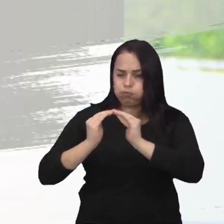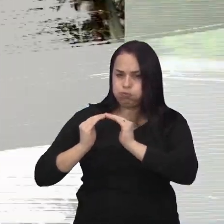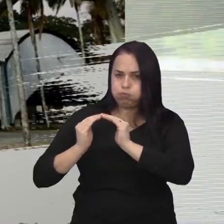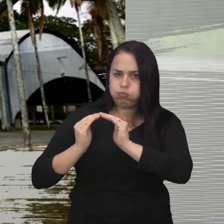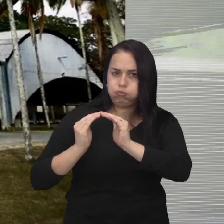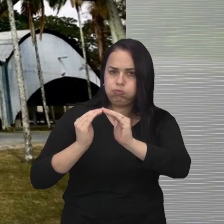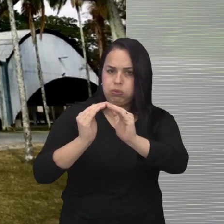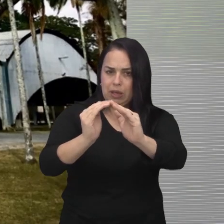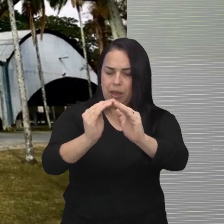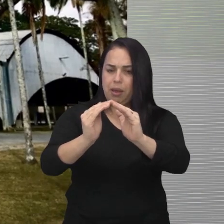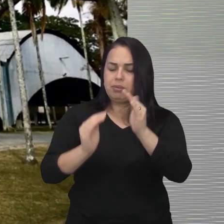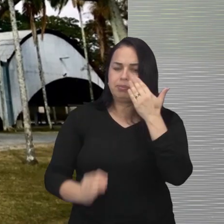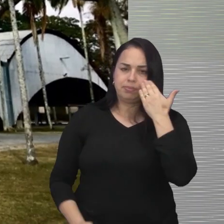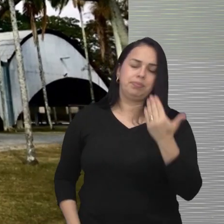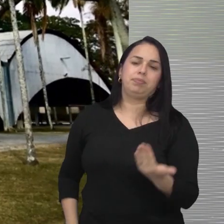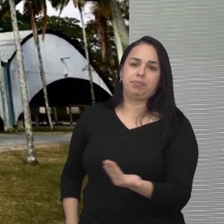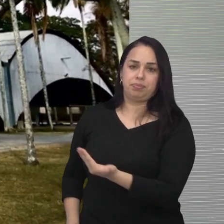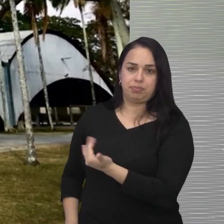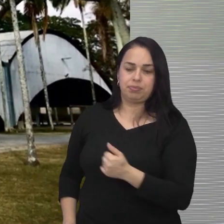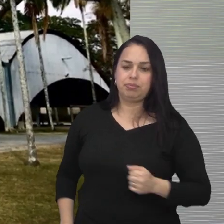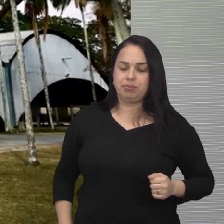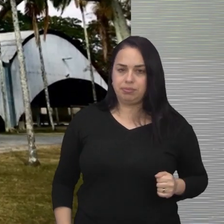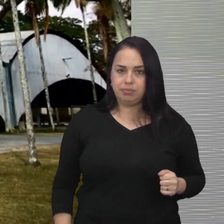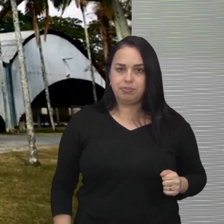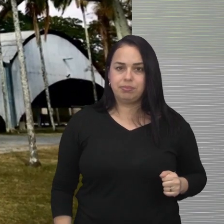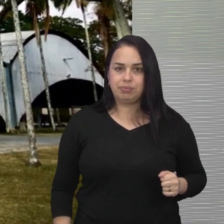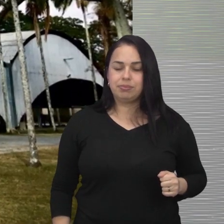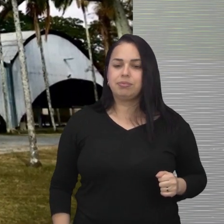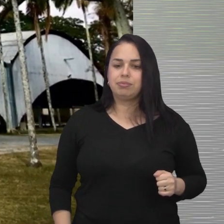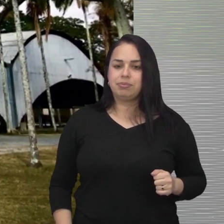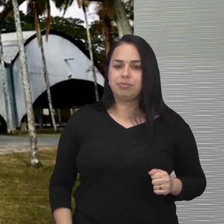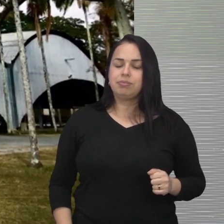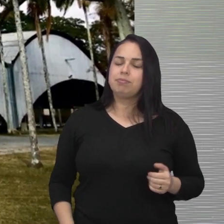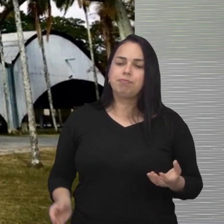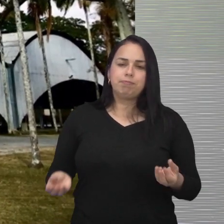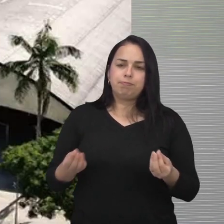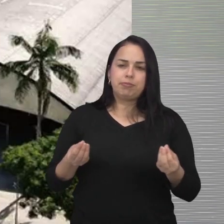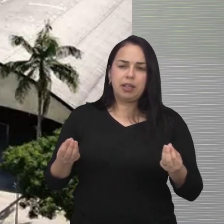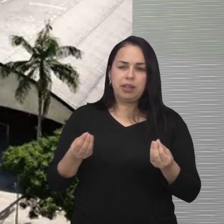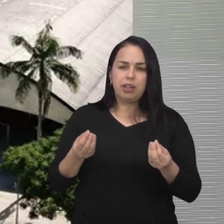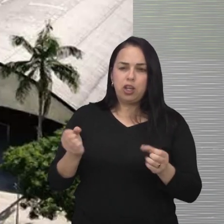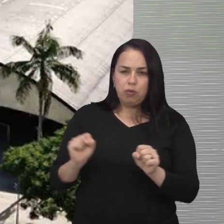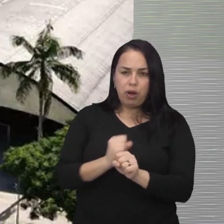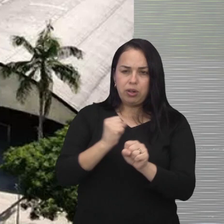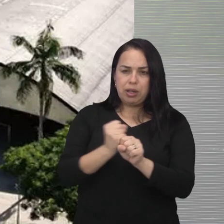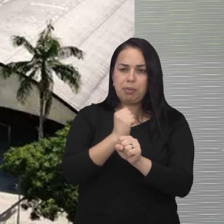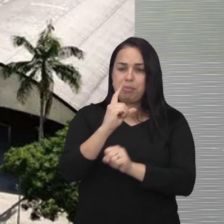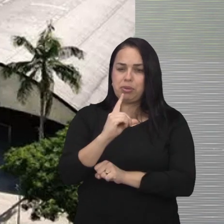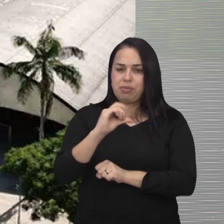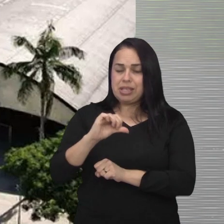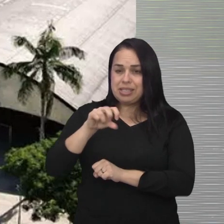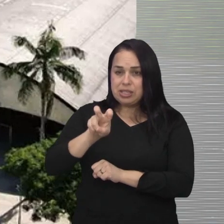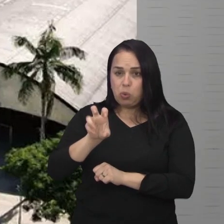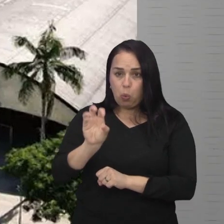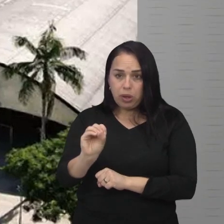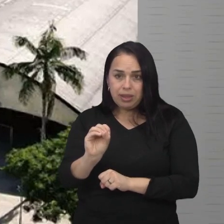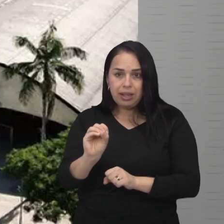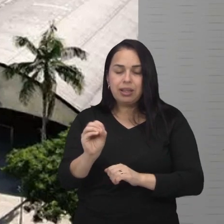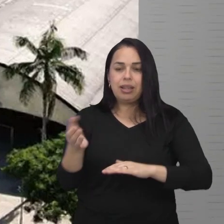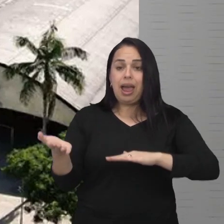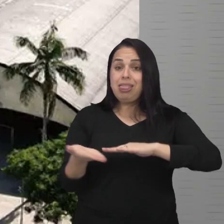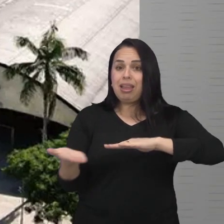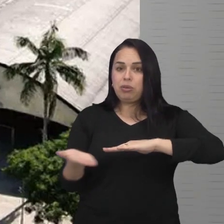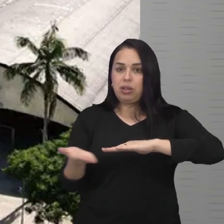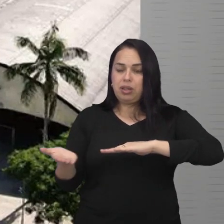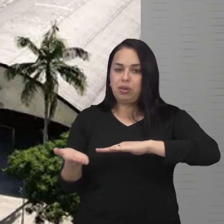o Galpão para Máquinas, é o nome original dessa obra. Ela é do início da década de 50,